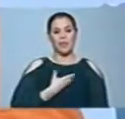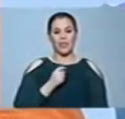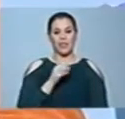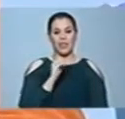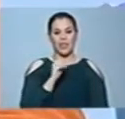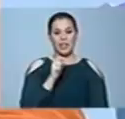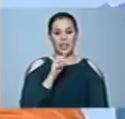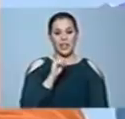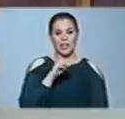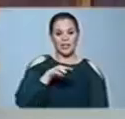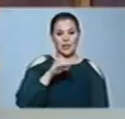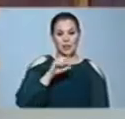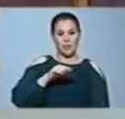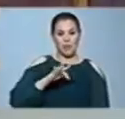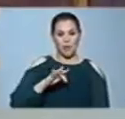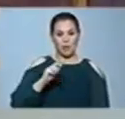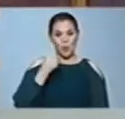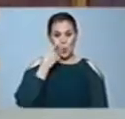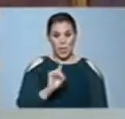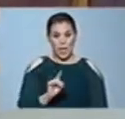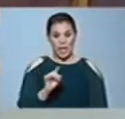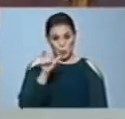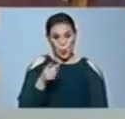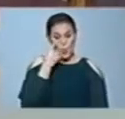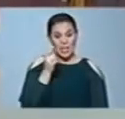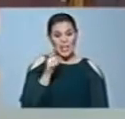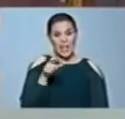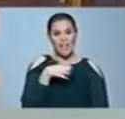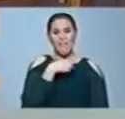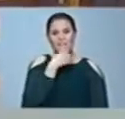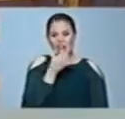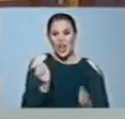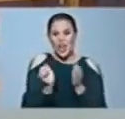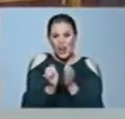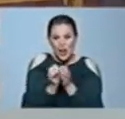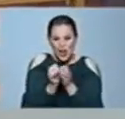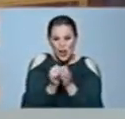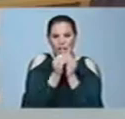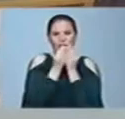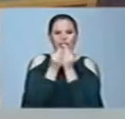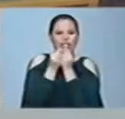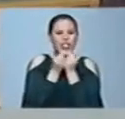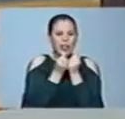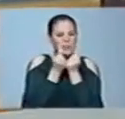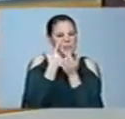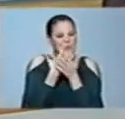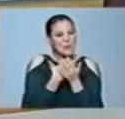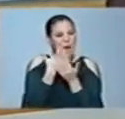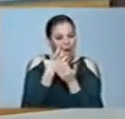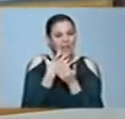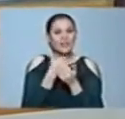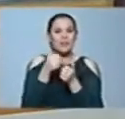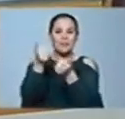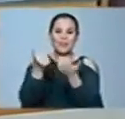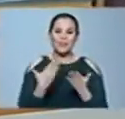não vou dizer que não pagam não sei quem são aquelas um verde nesta segunda chance um saborzinho mas é bem